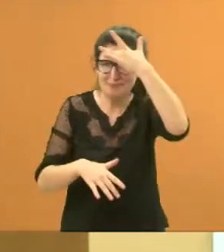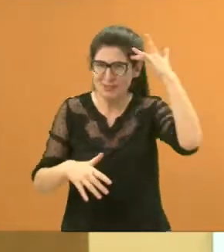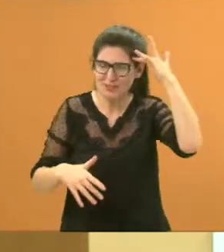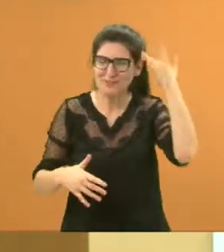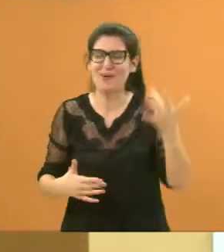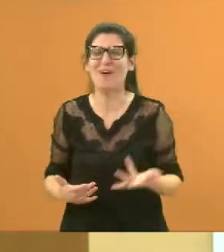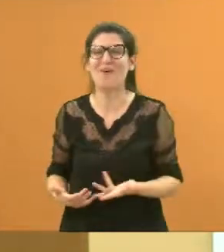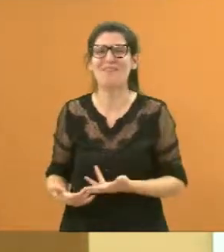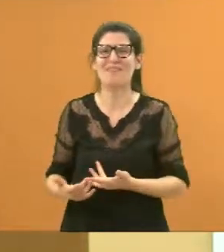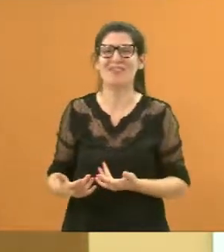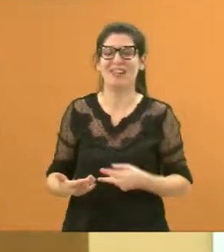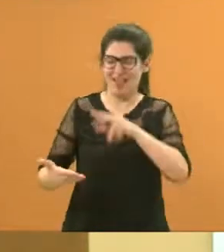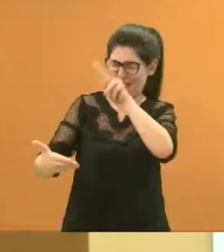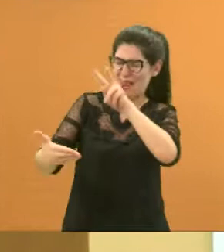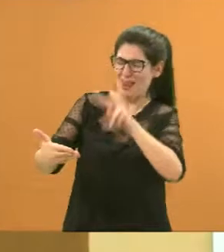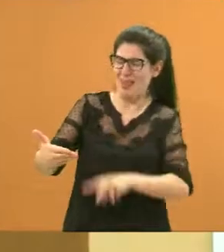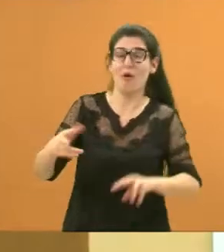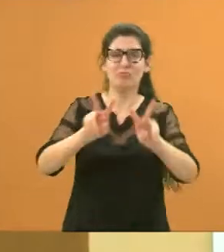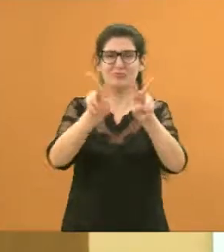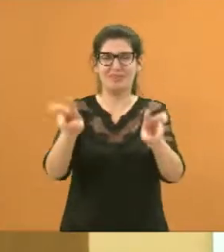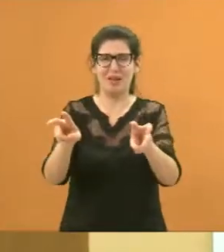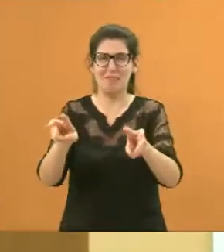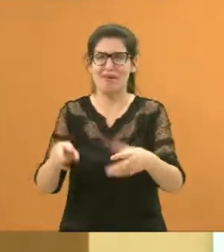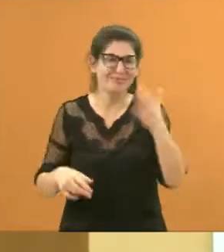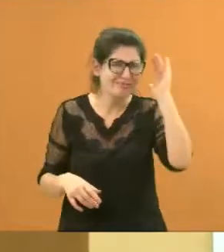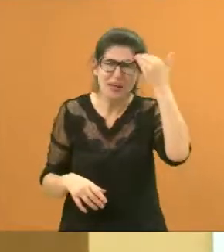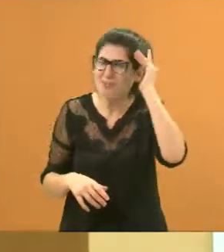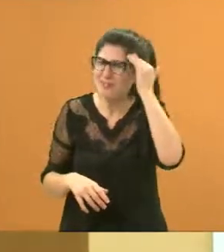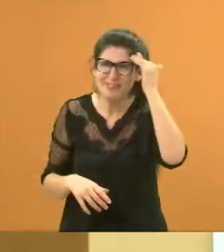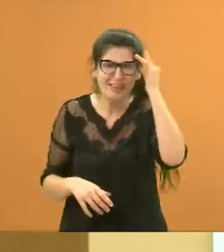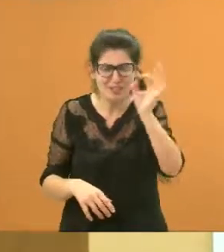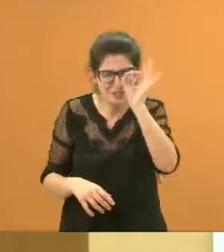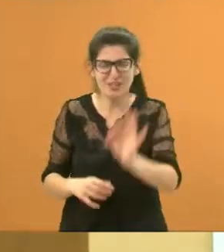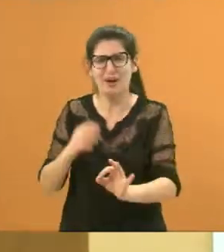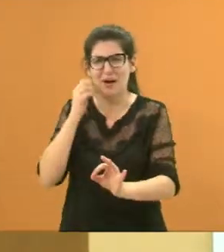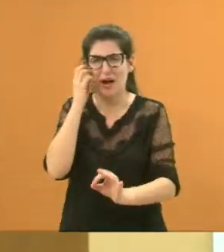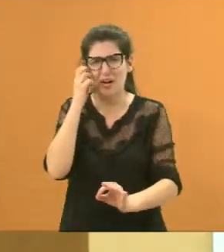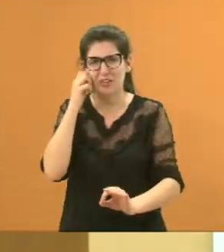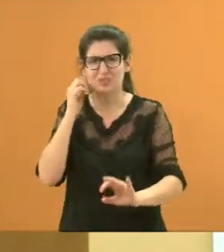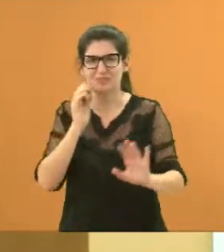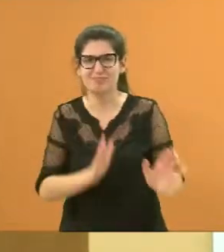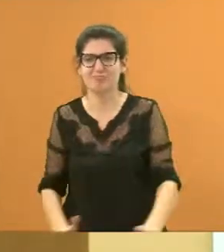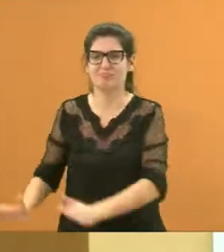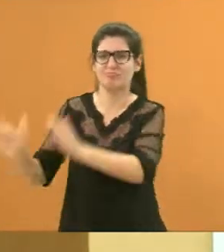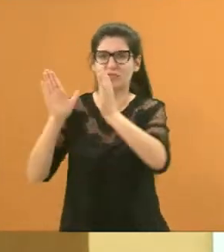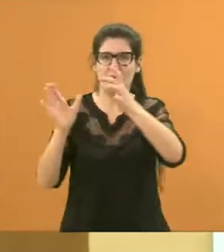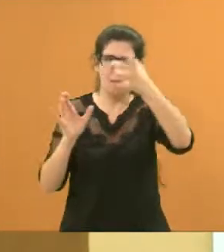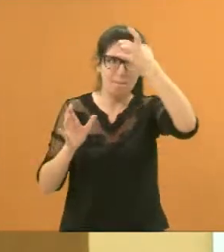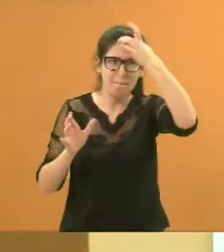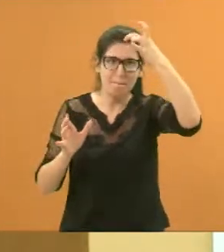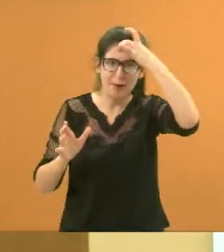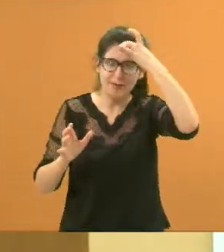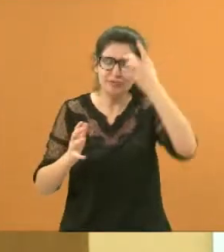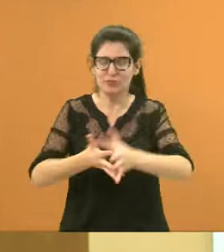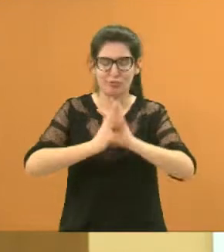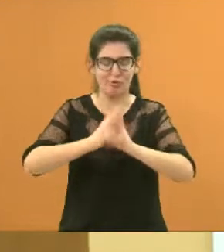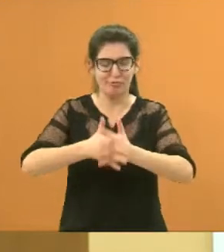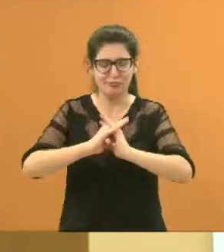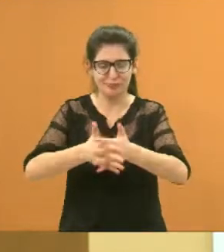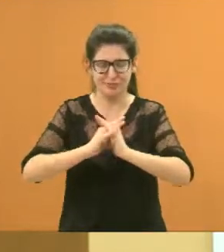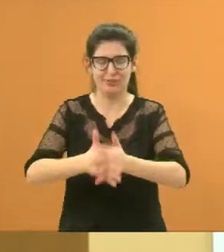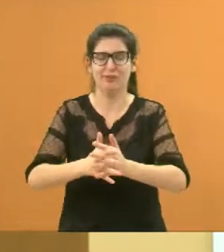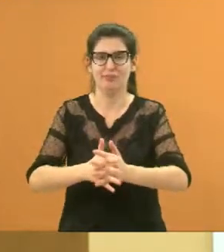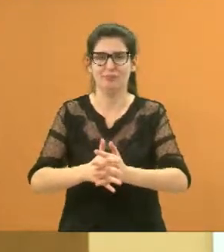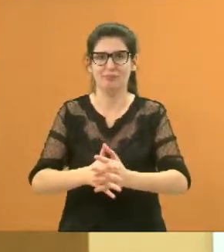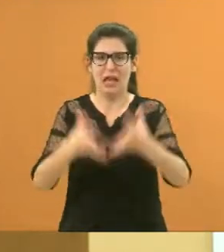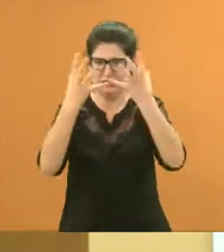leituras equivocadas de alguns temas e tratam aquilo como se fosse uma verdade pura, né? A verdade,